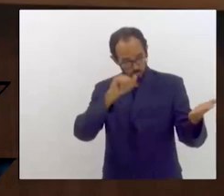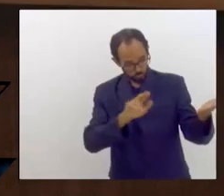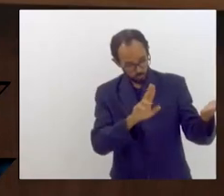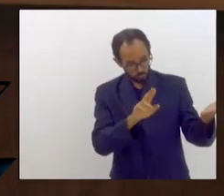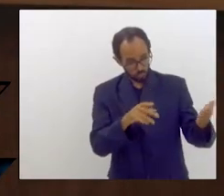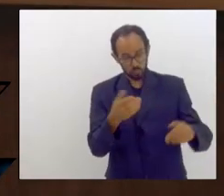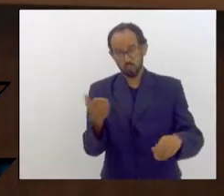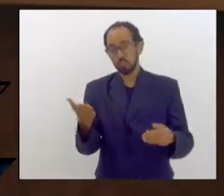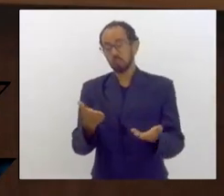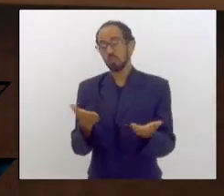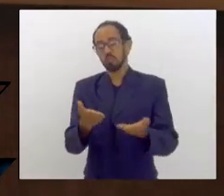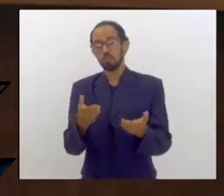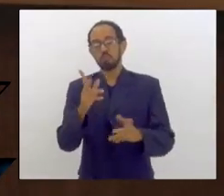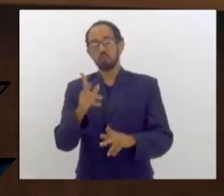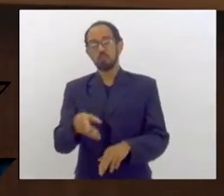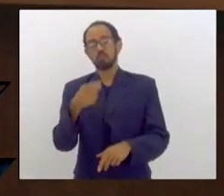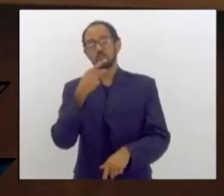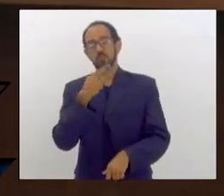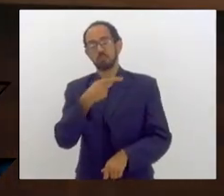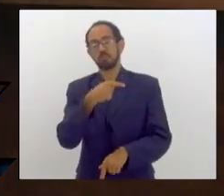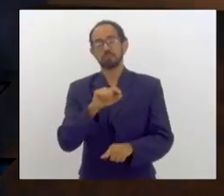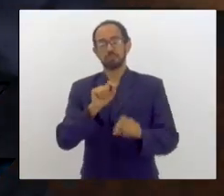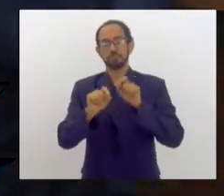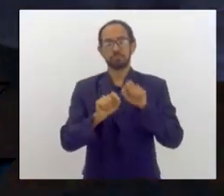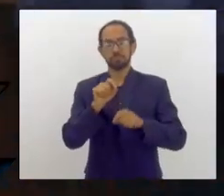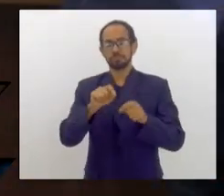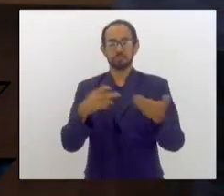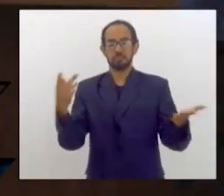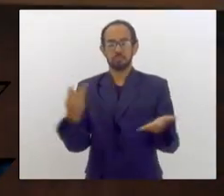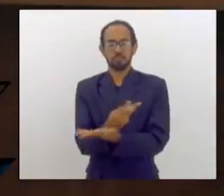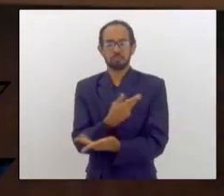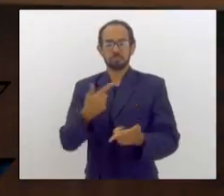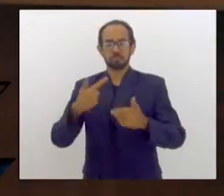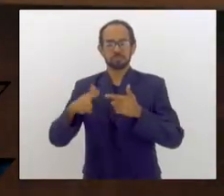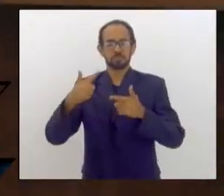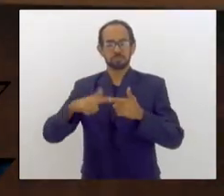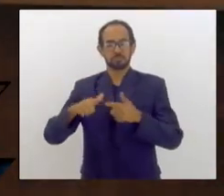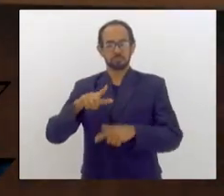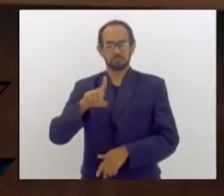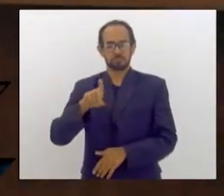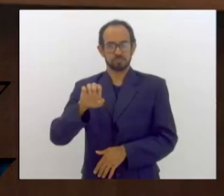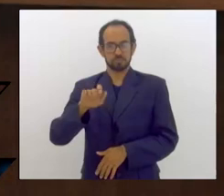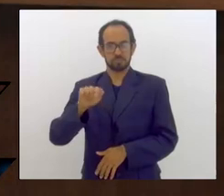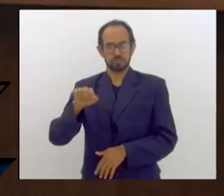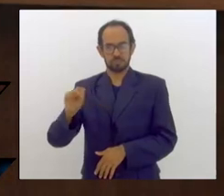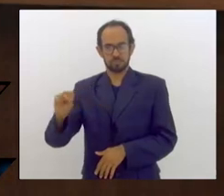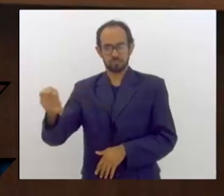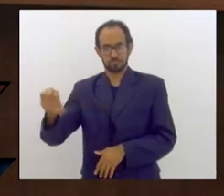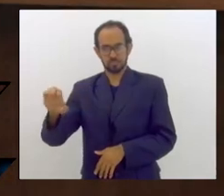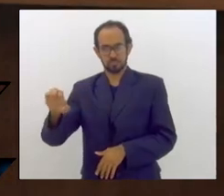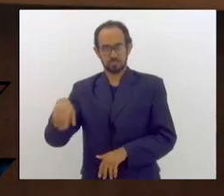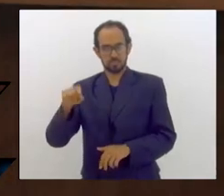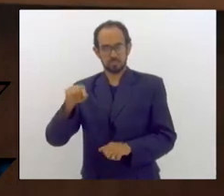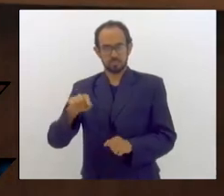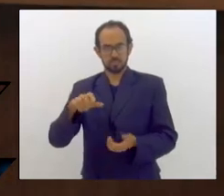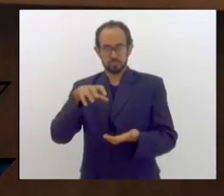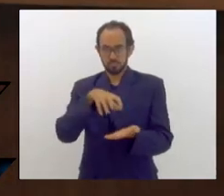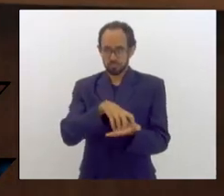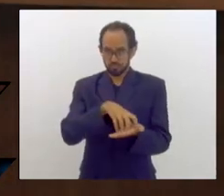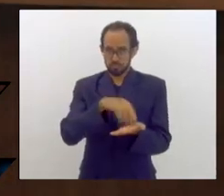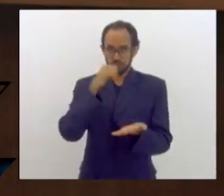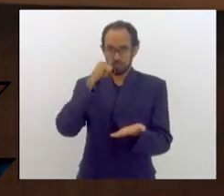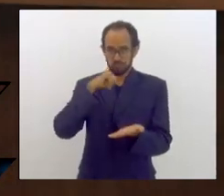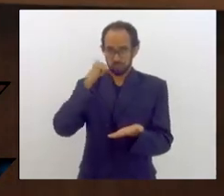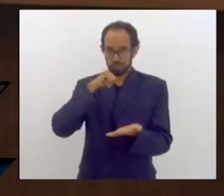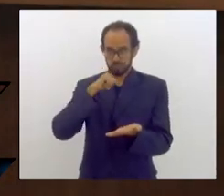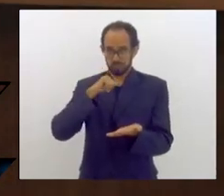comentava com a deputada Tia Ju, que nós tivemos uma situação muito delicada no DEGASE, na ala feminina,